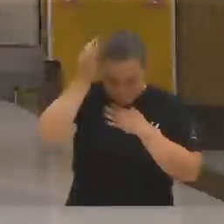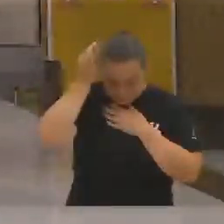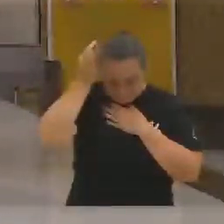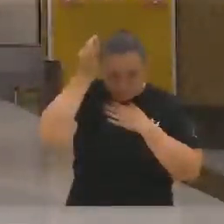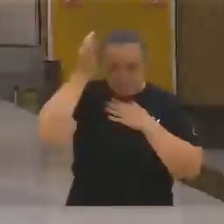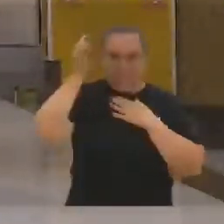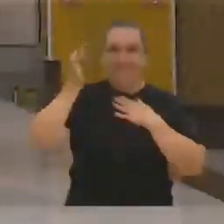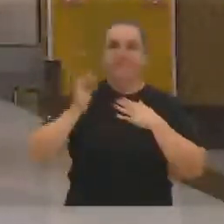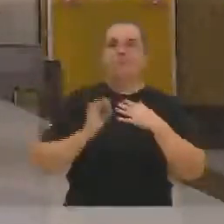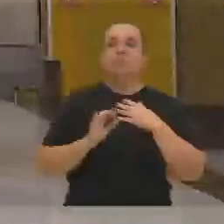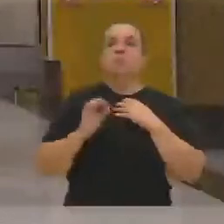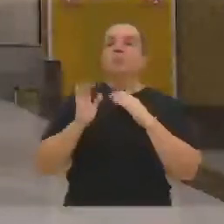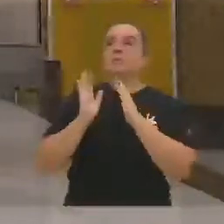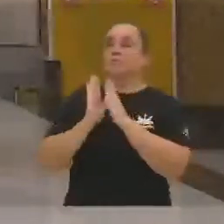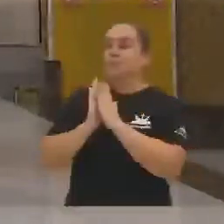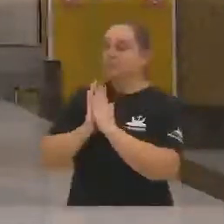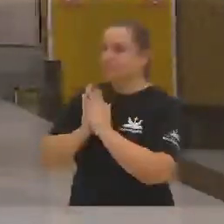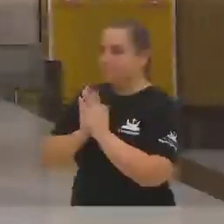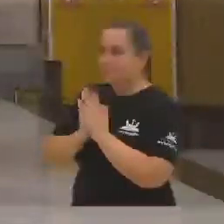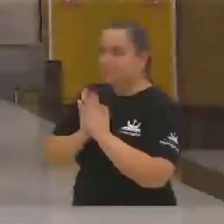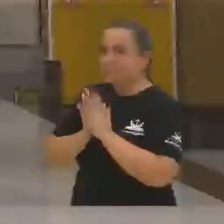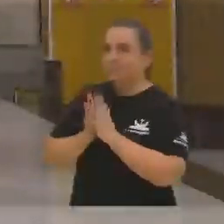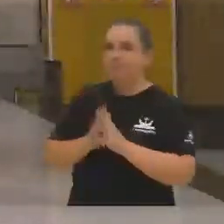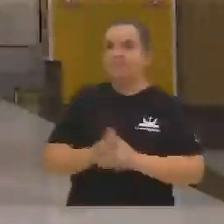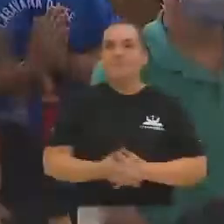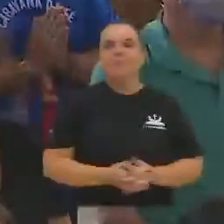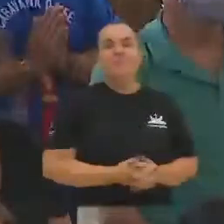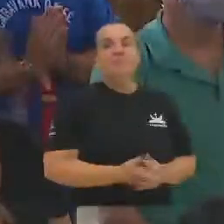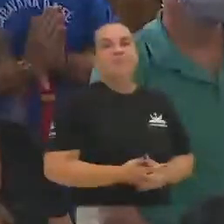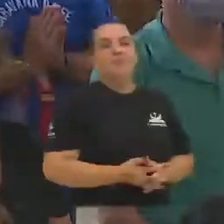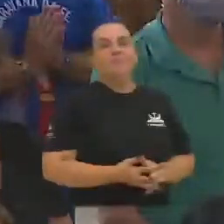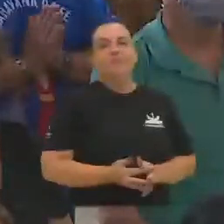do Espírito Santo.